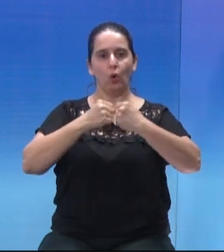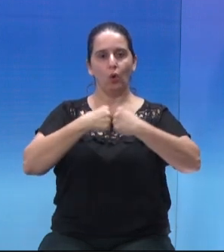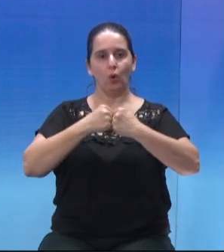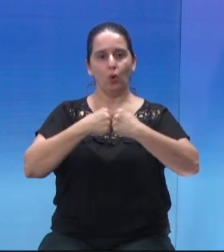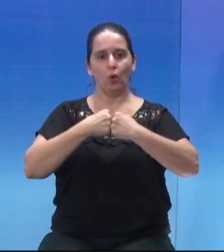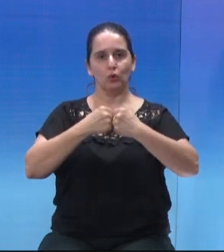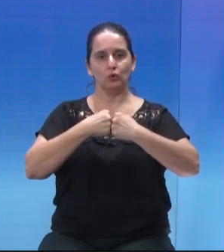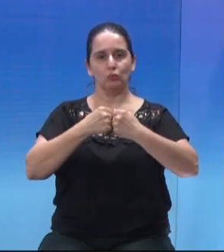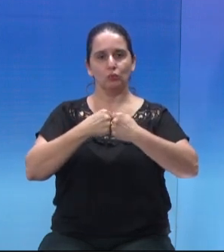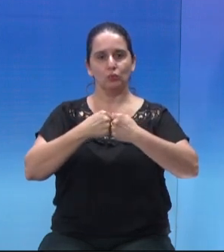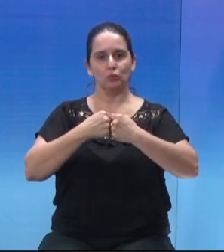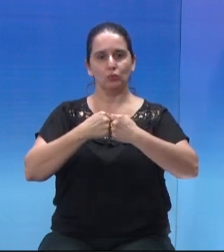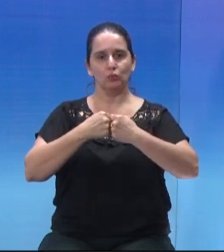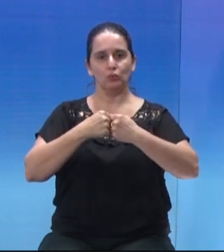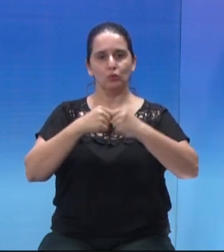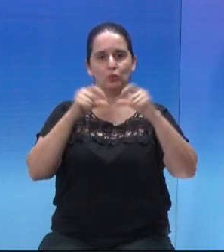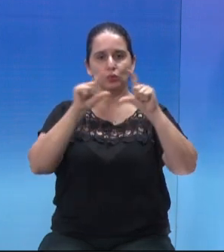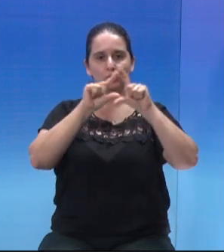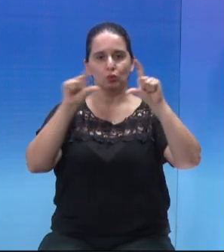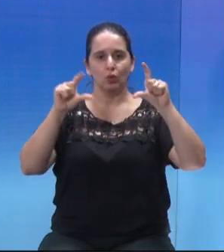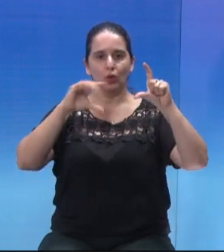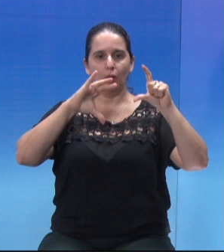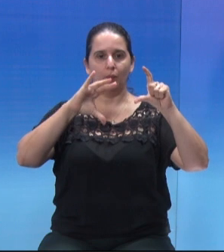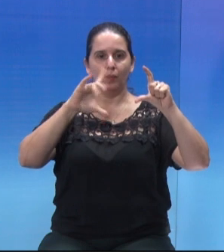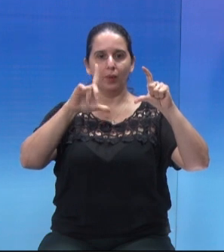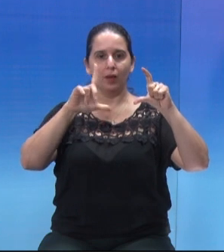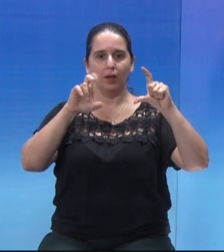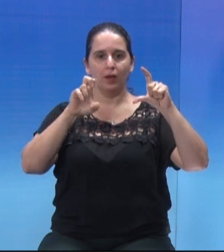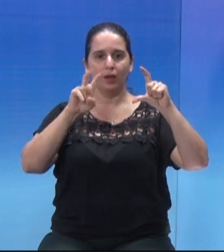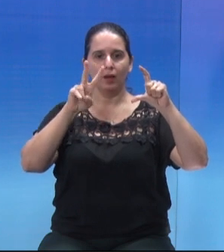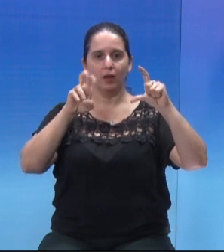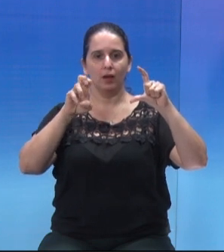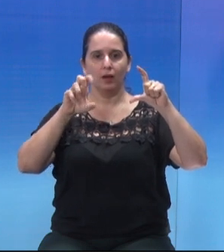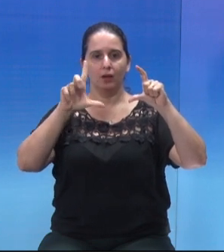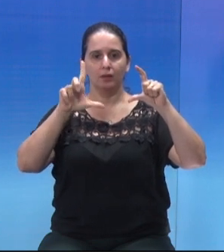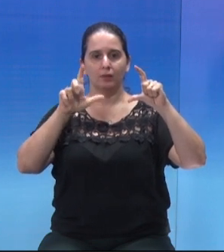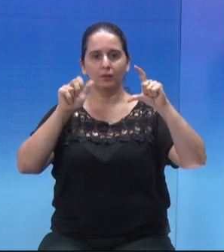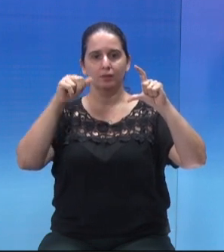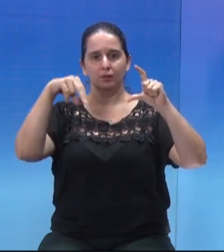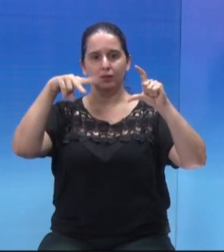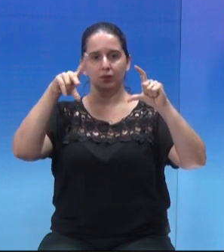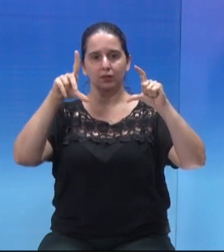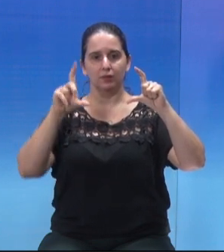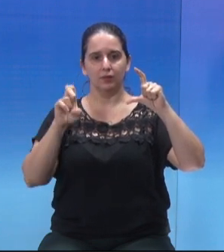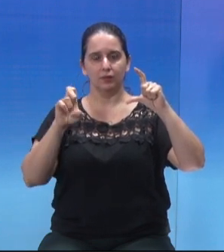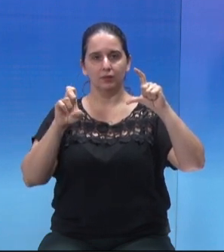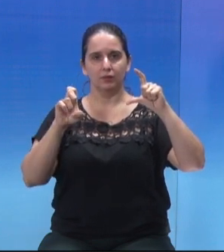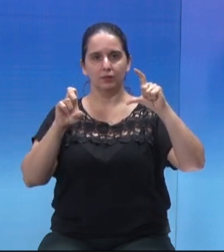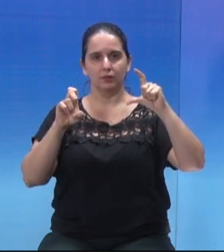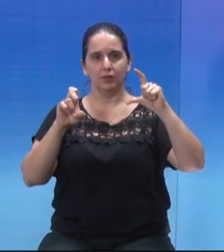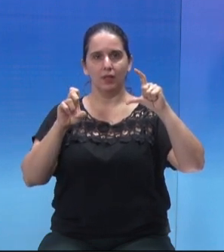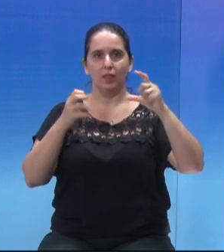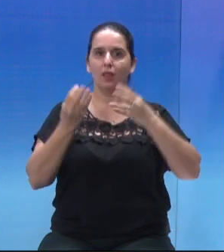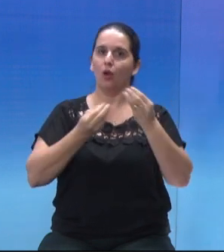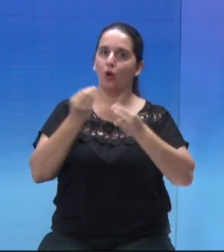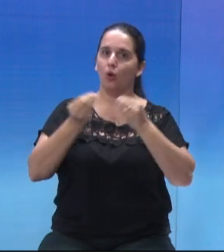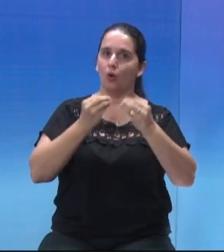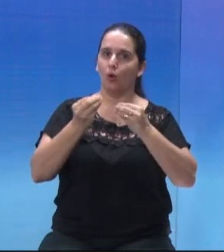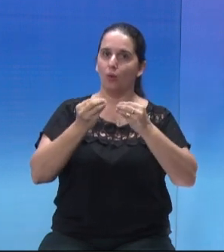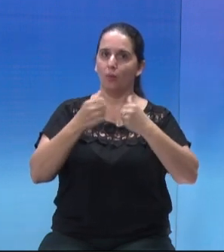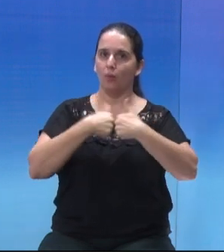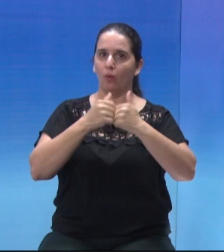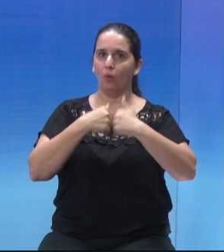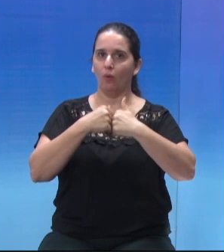E esse ônibus está escrito Cleveland. Então é claro que a questão, né, tem a ver sobre o transporte coletivo.